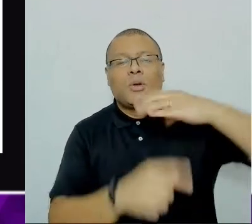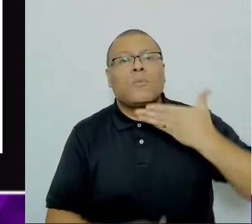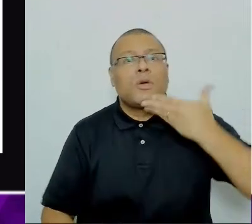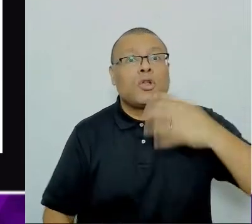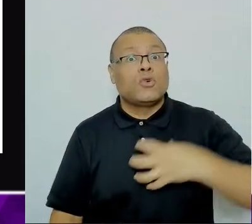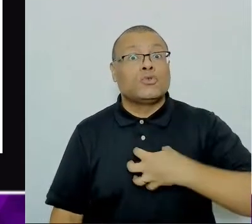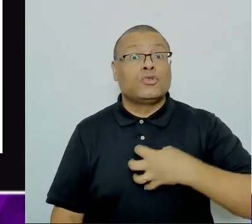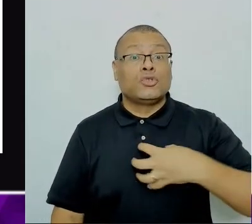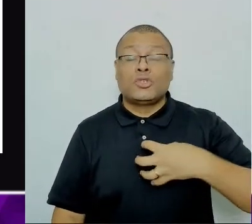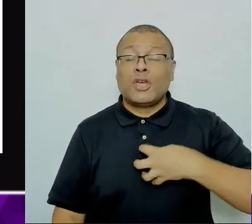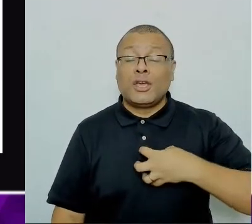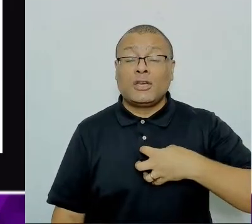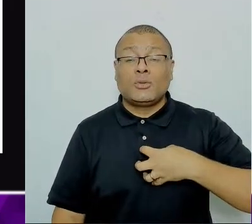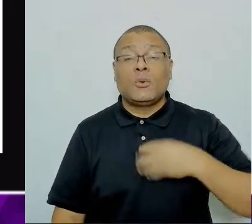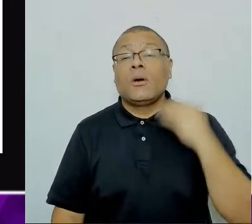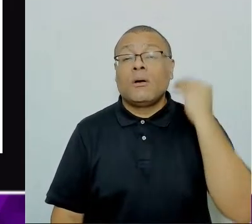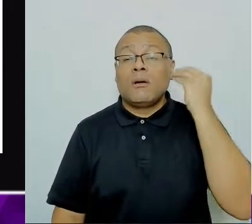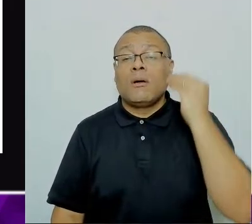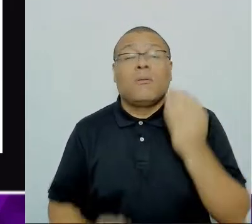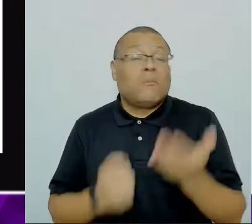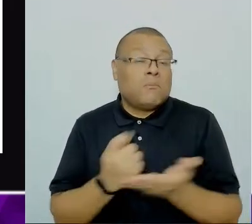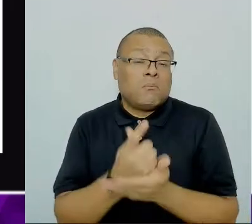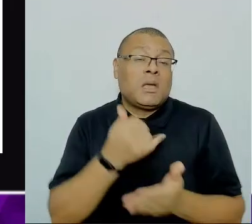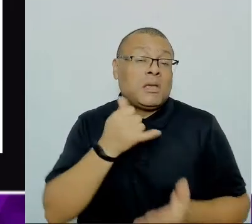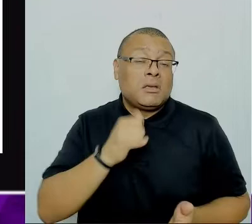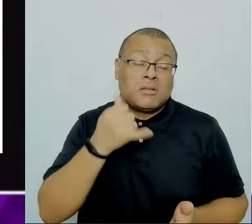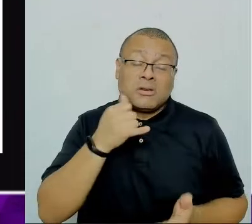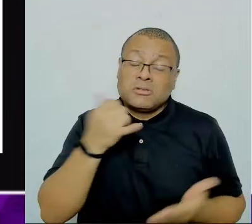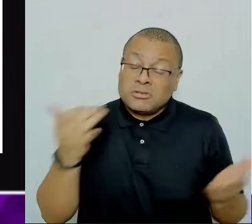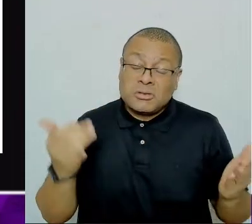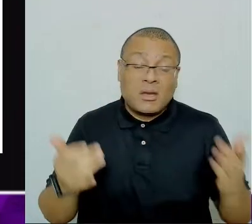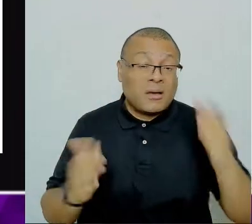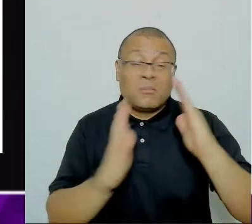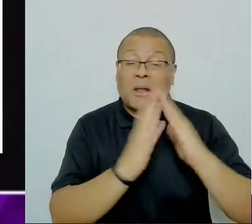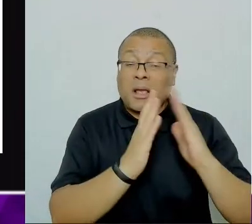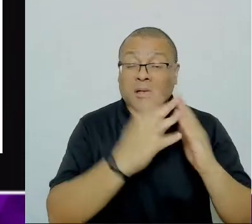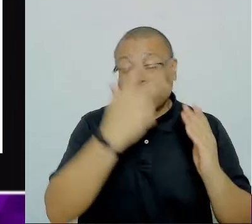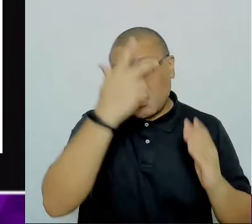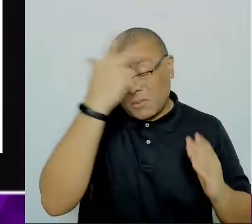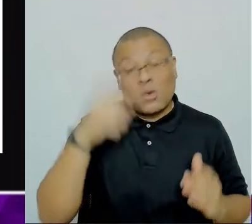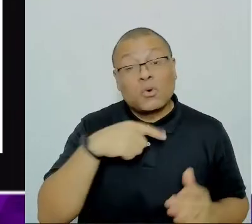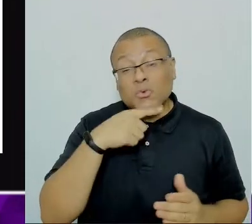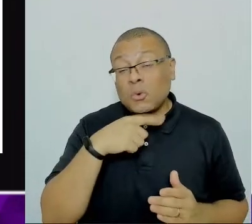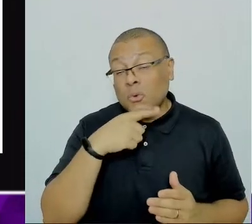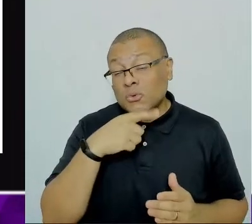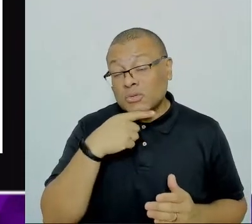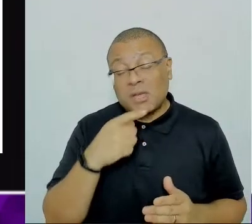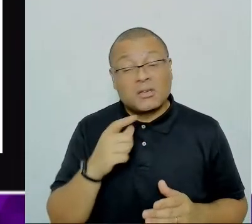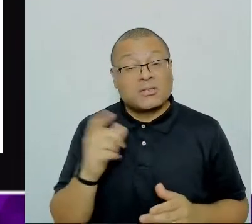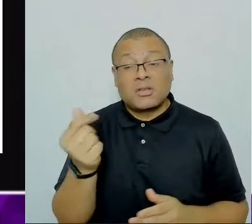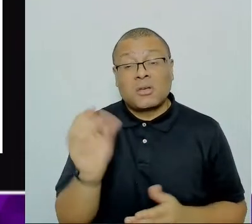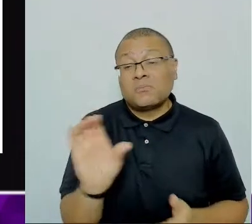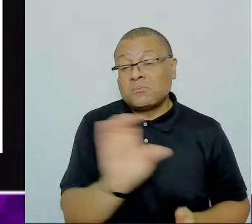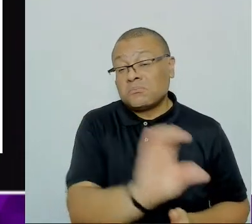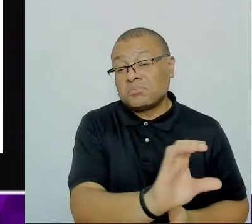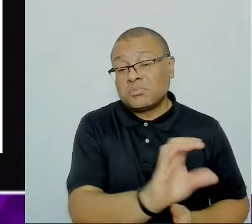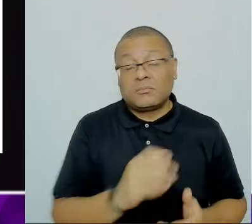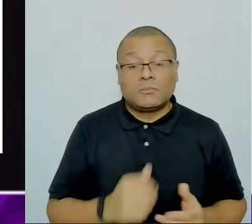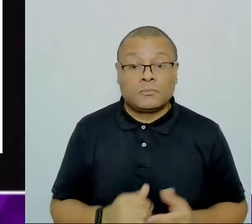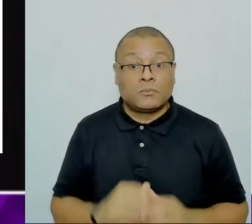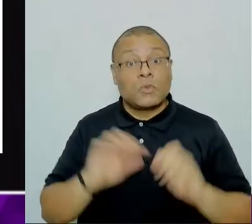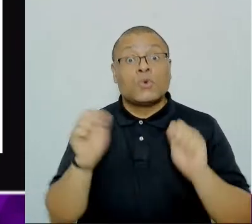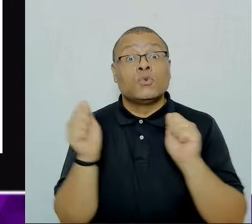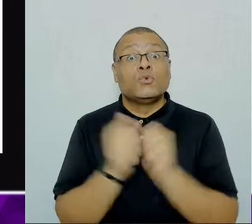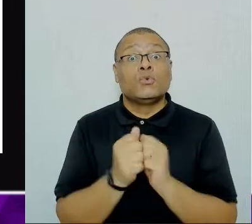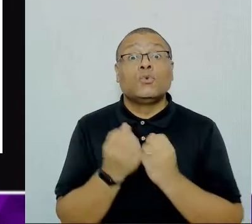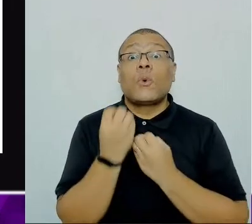cliente final para ele consumir energia para as pessoas, e de repente, se ele não consegue consumir, já dá um crédito para a pessoa. Junta essas